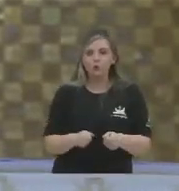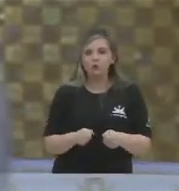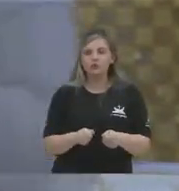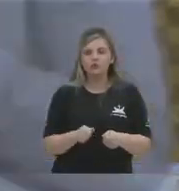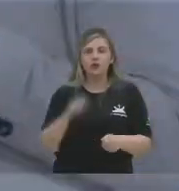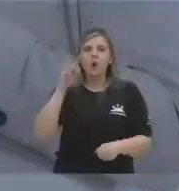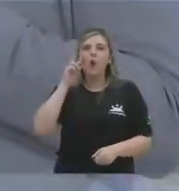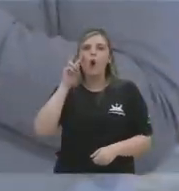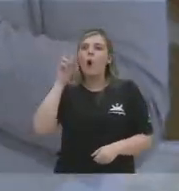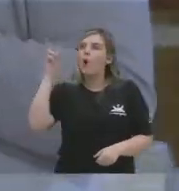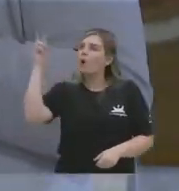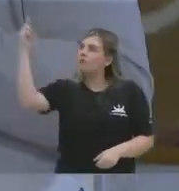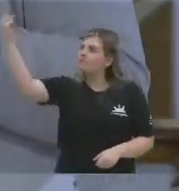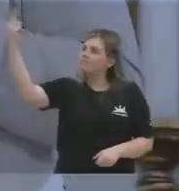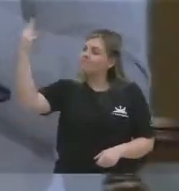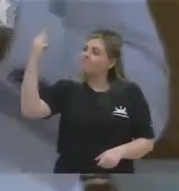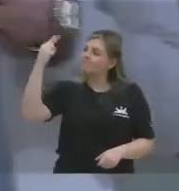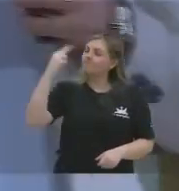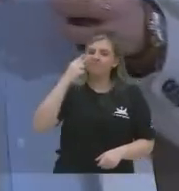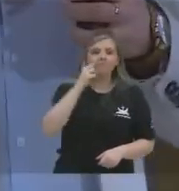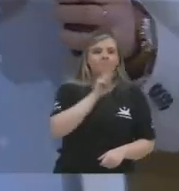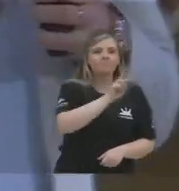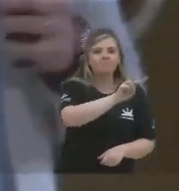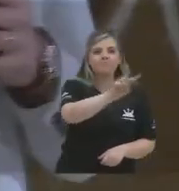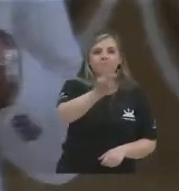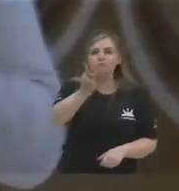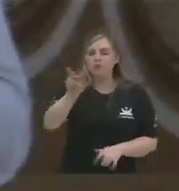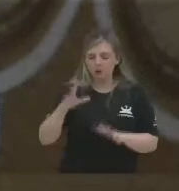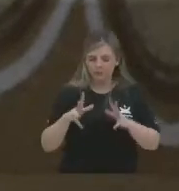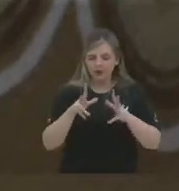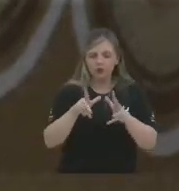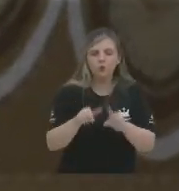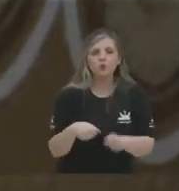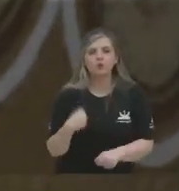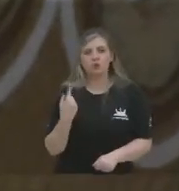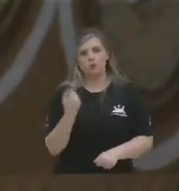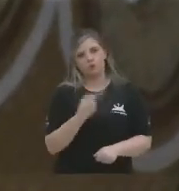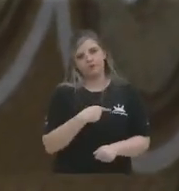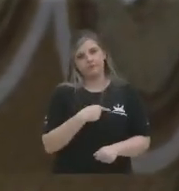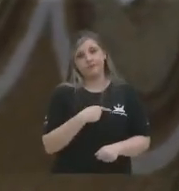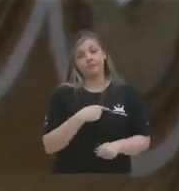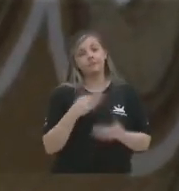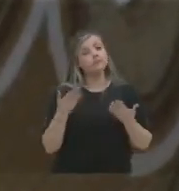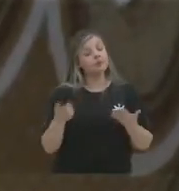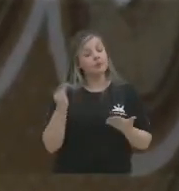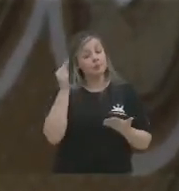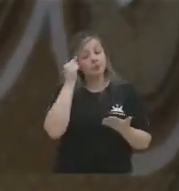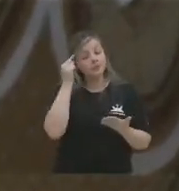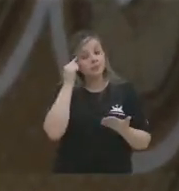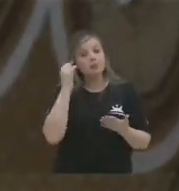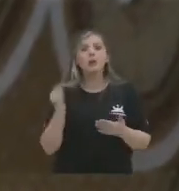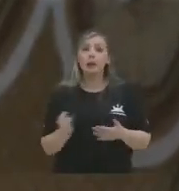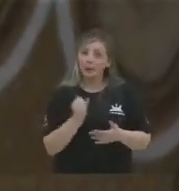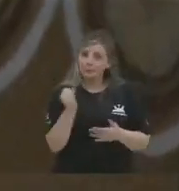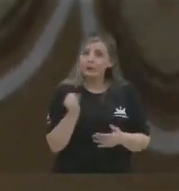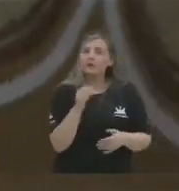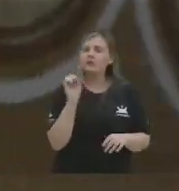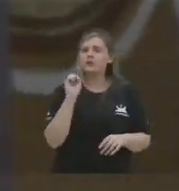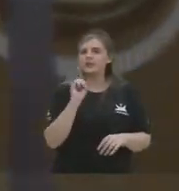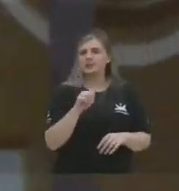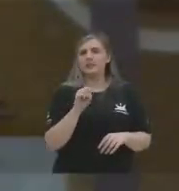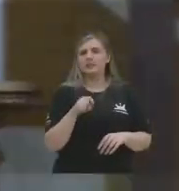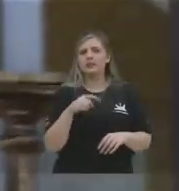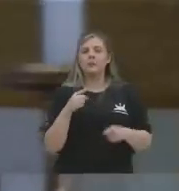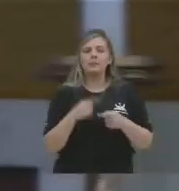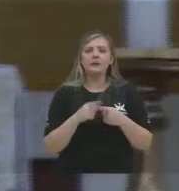olha por todos nós. E essa noção é muito importante para depois a gente também dar passos